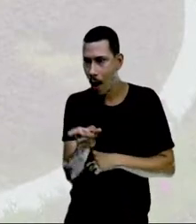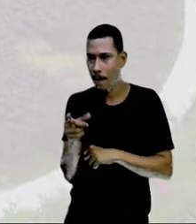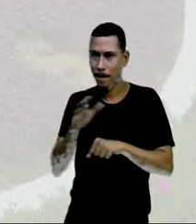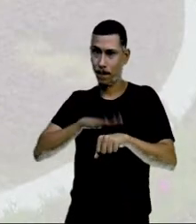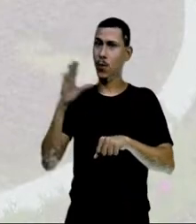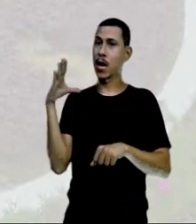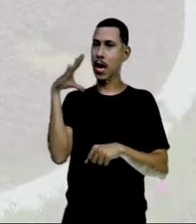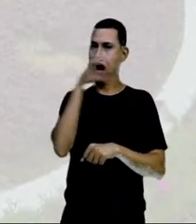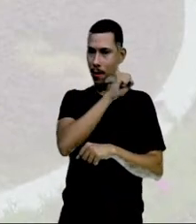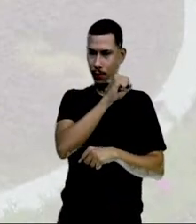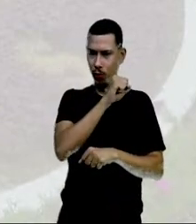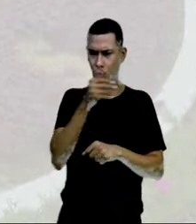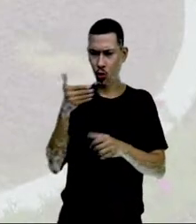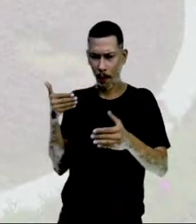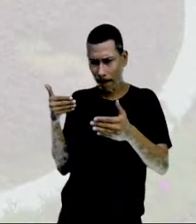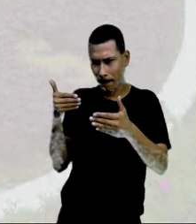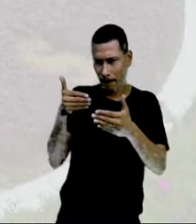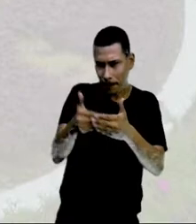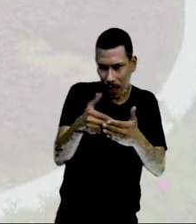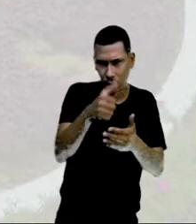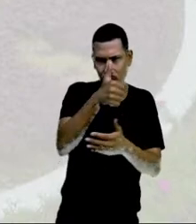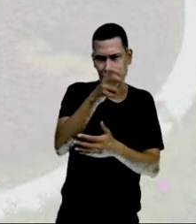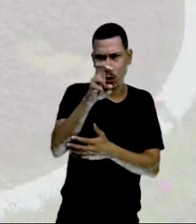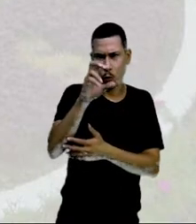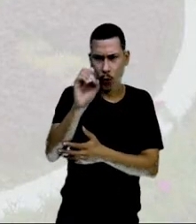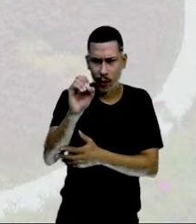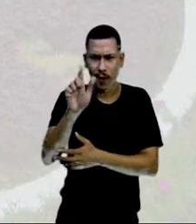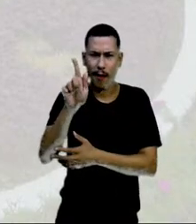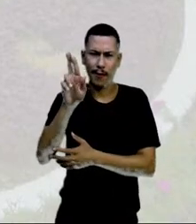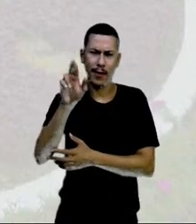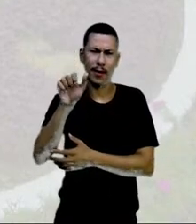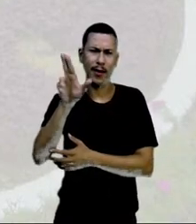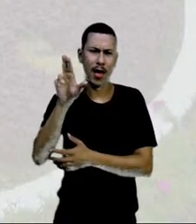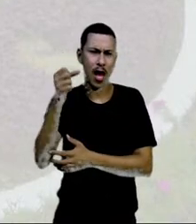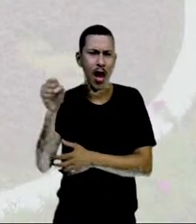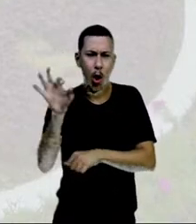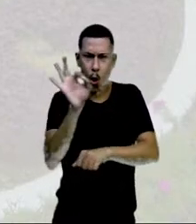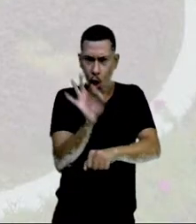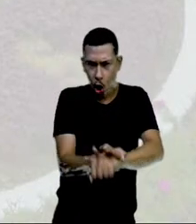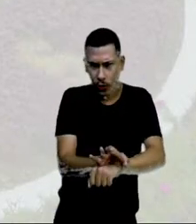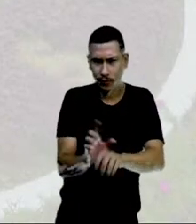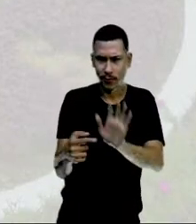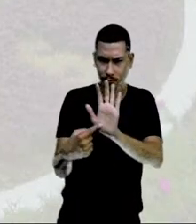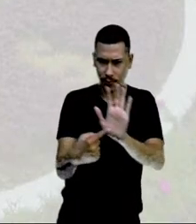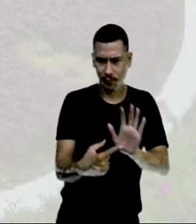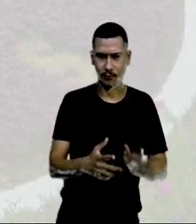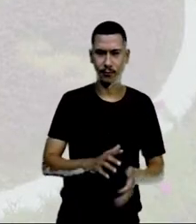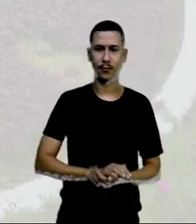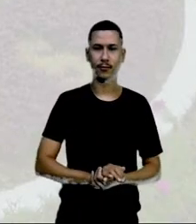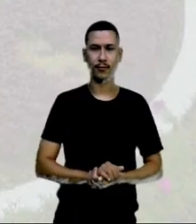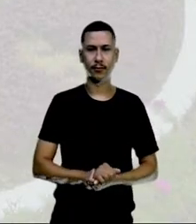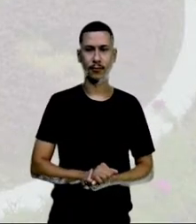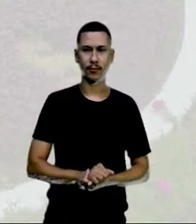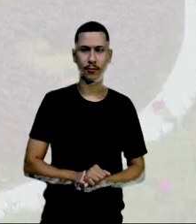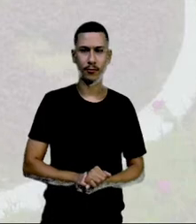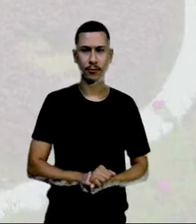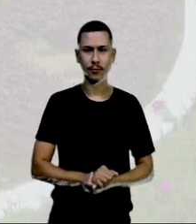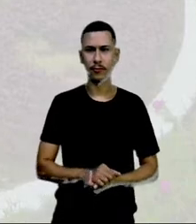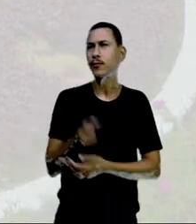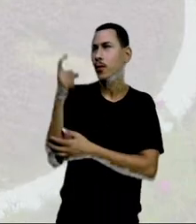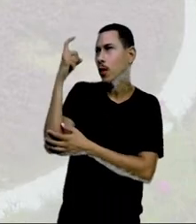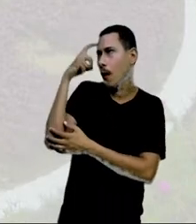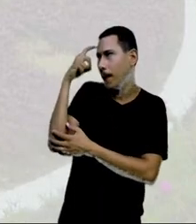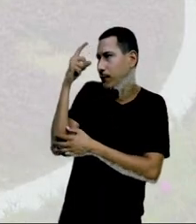gente vai dizer que é aproximadamente 150 graus que seu relógio vai estar medindo. E pensa